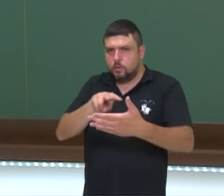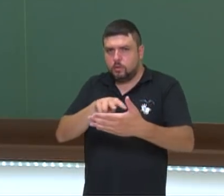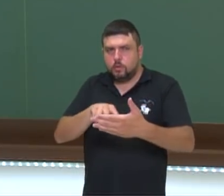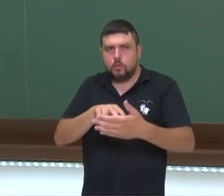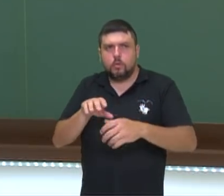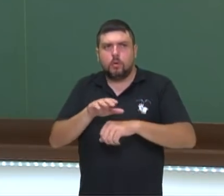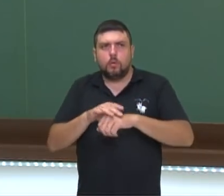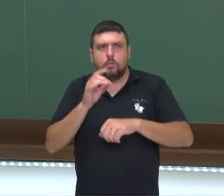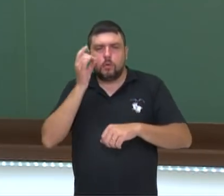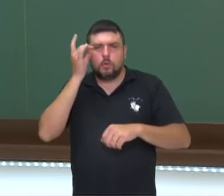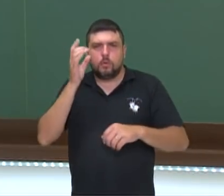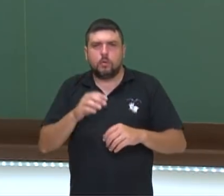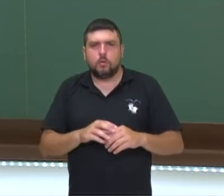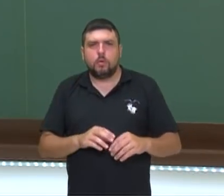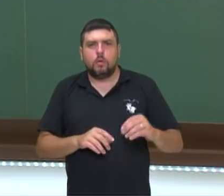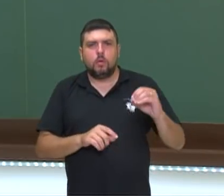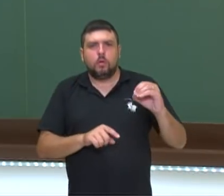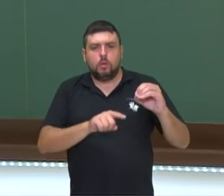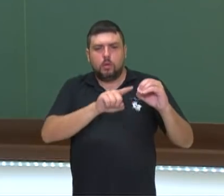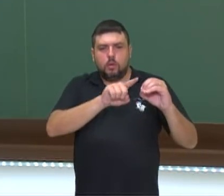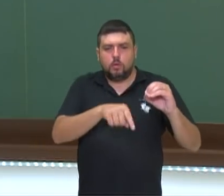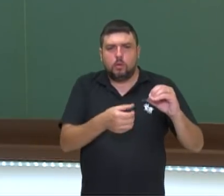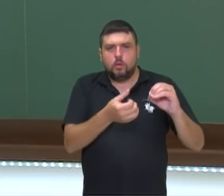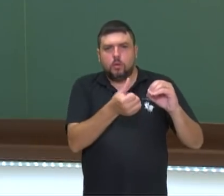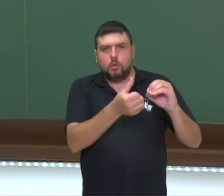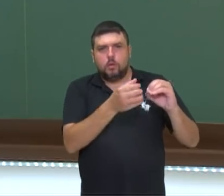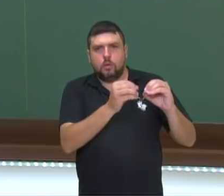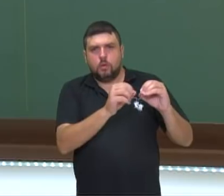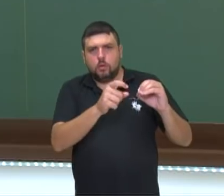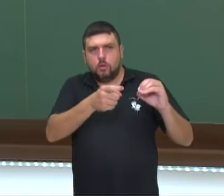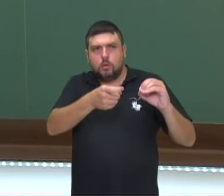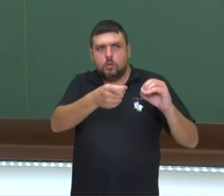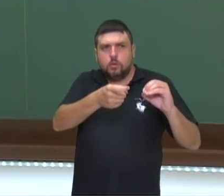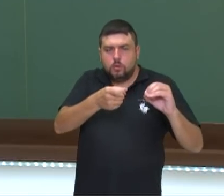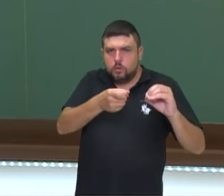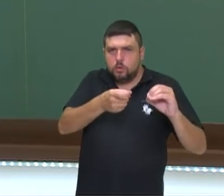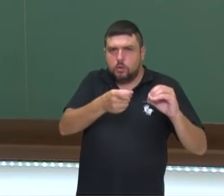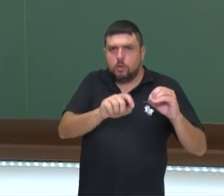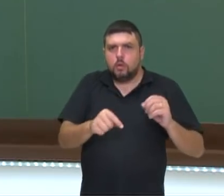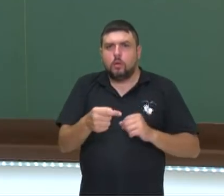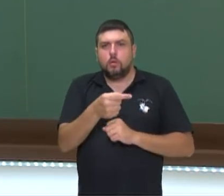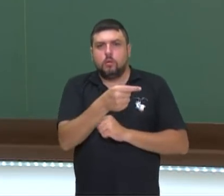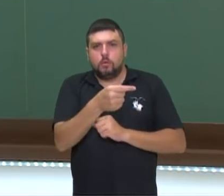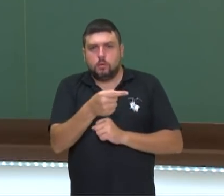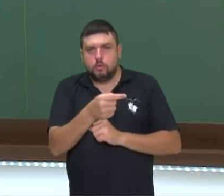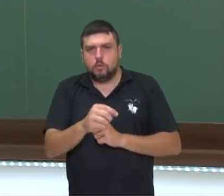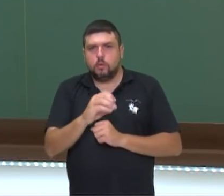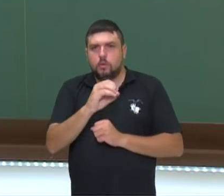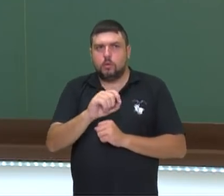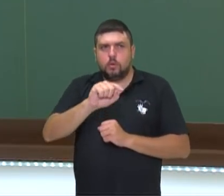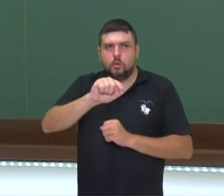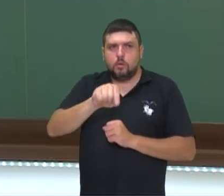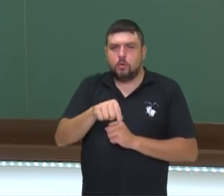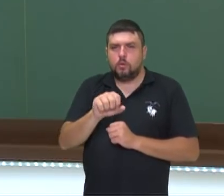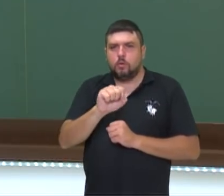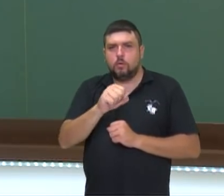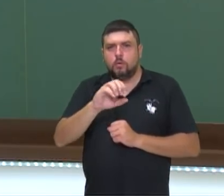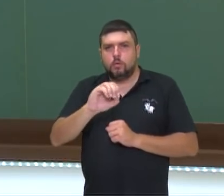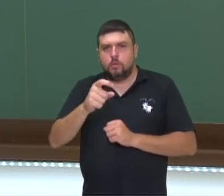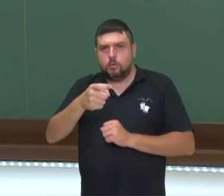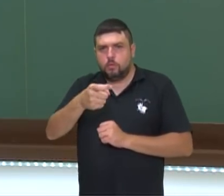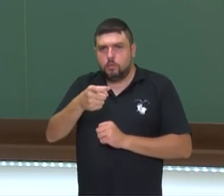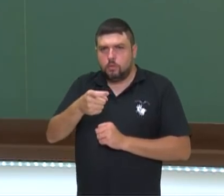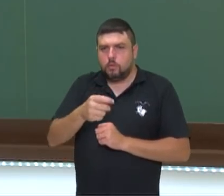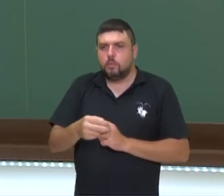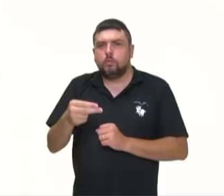falar 60 centésimos, porque tem duas casas, de x, menos 80 centésimos de x